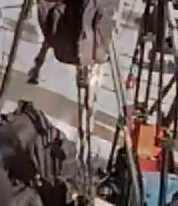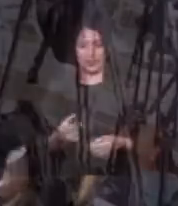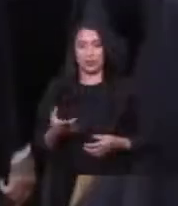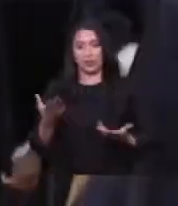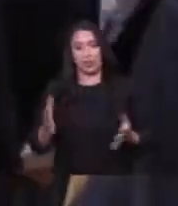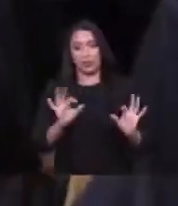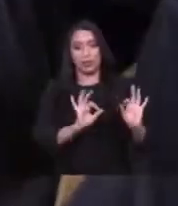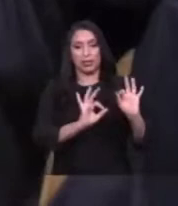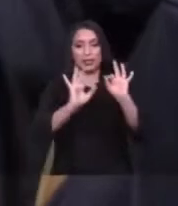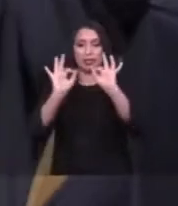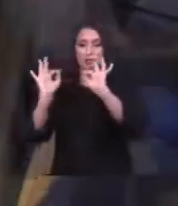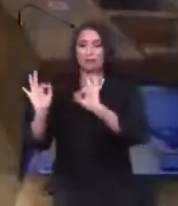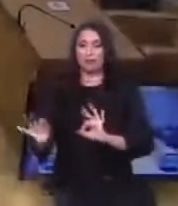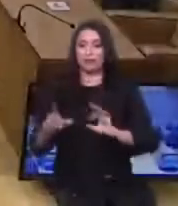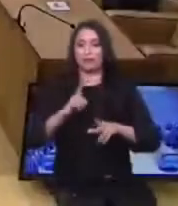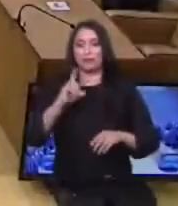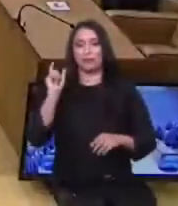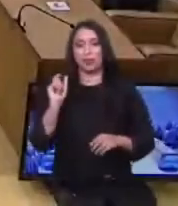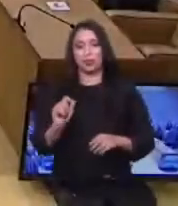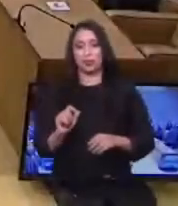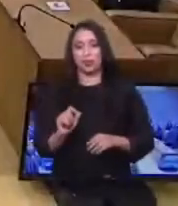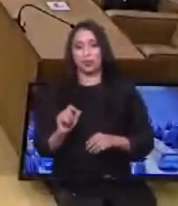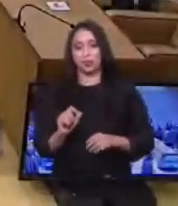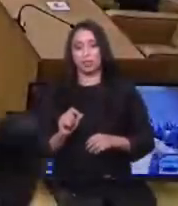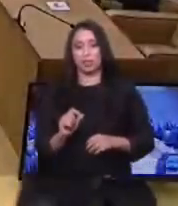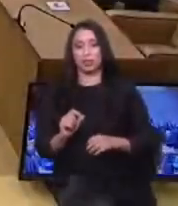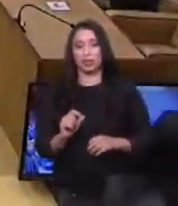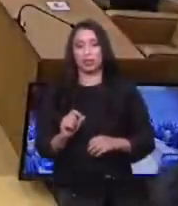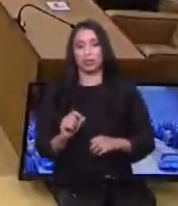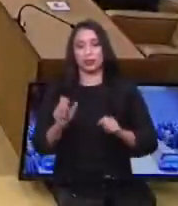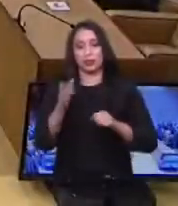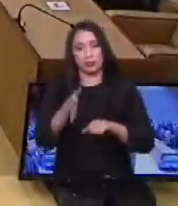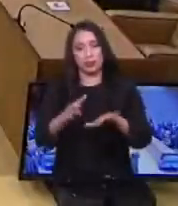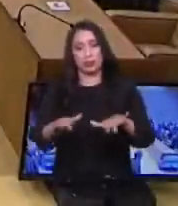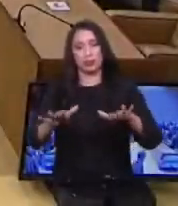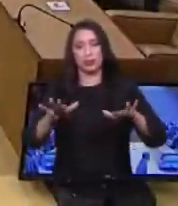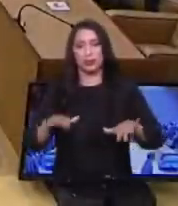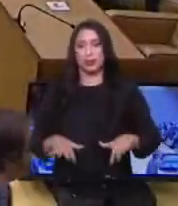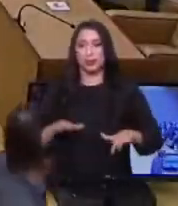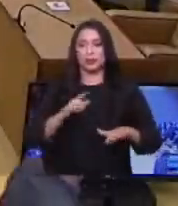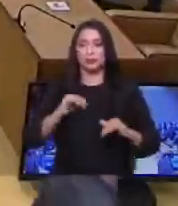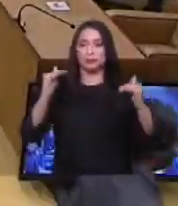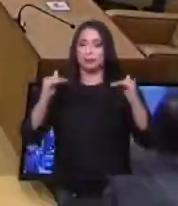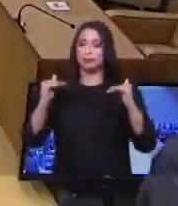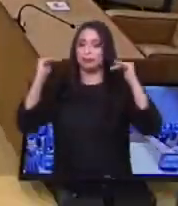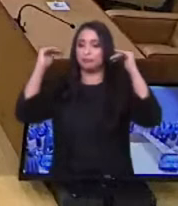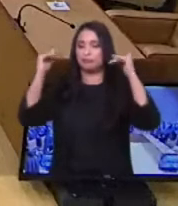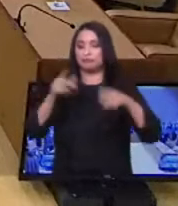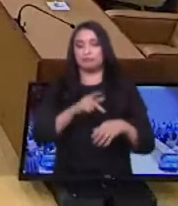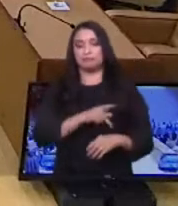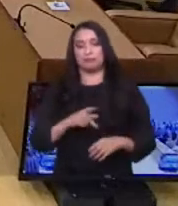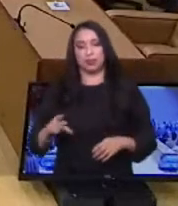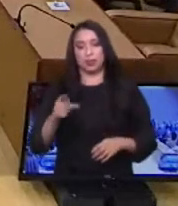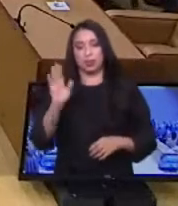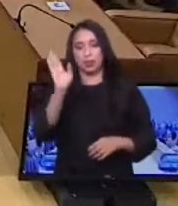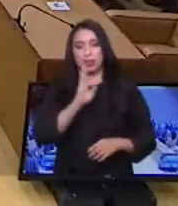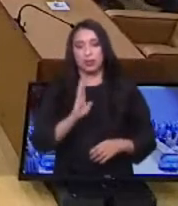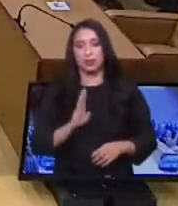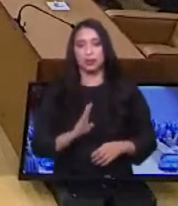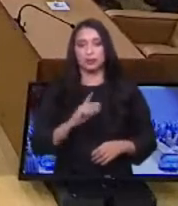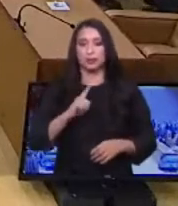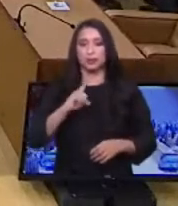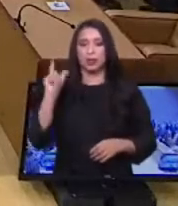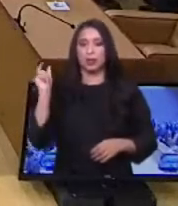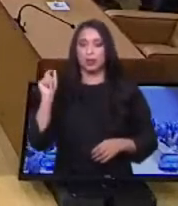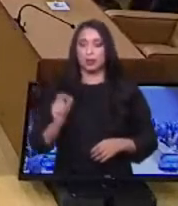trazido né para dentro do plenário para posse Aí sim olha agora o César achou a transmissão da TV e rádio Justiça temos imagens ao vivo